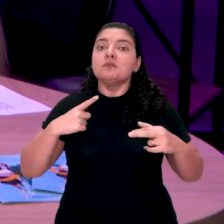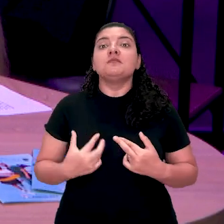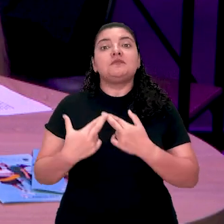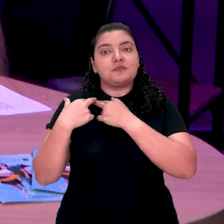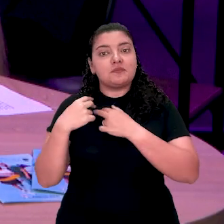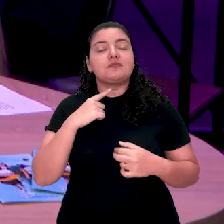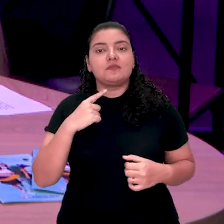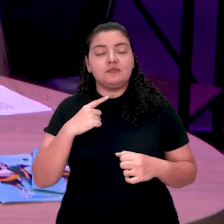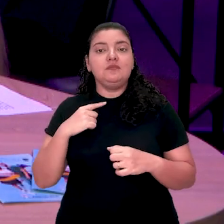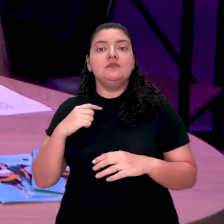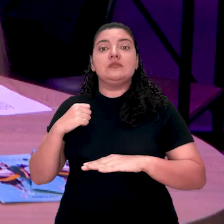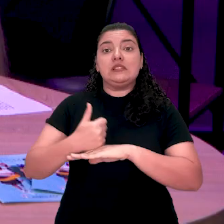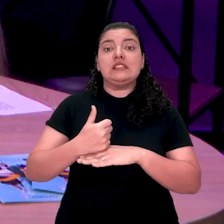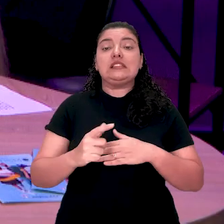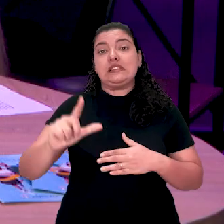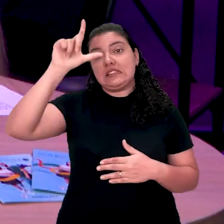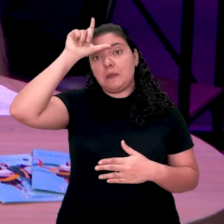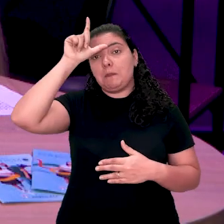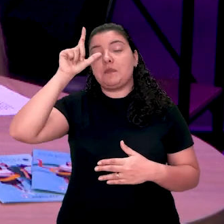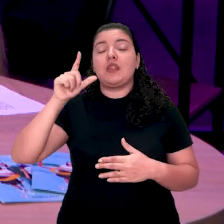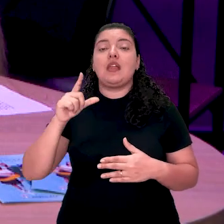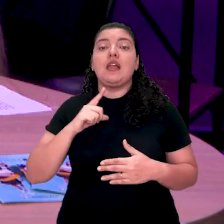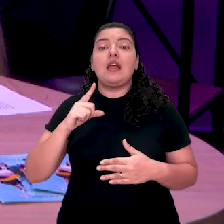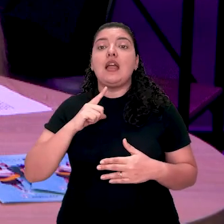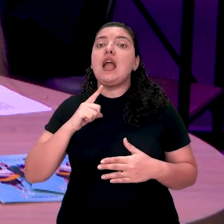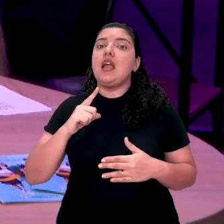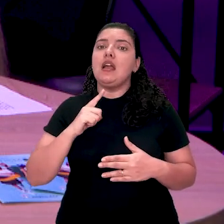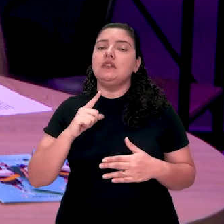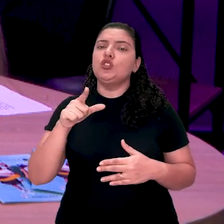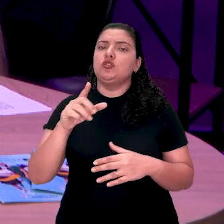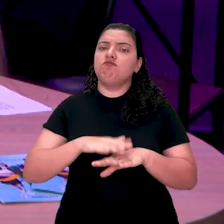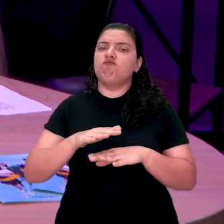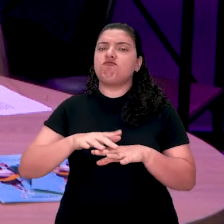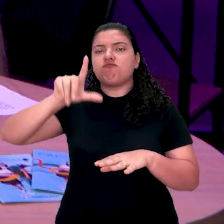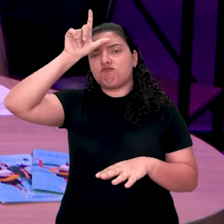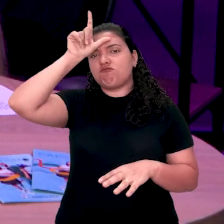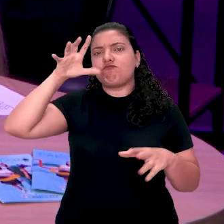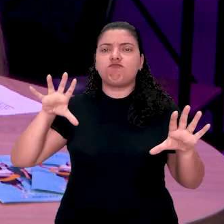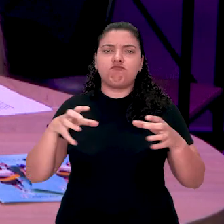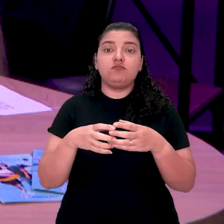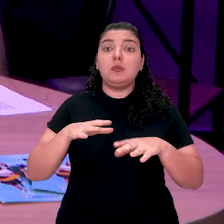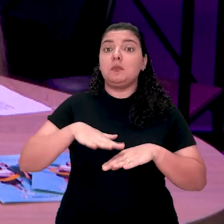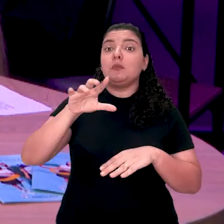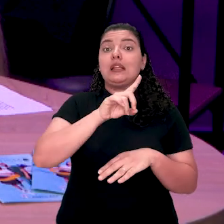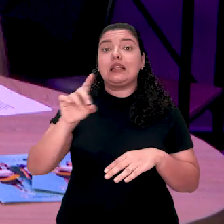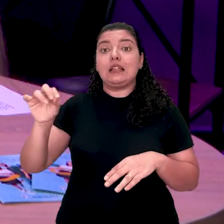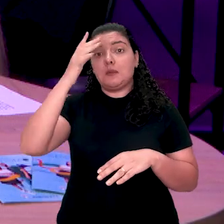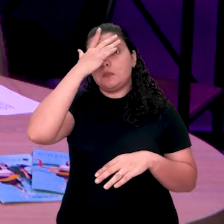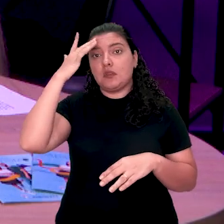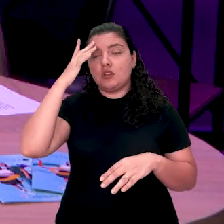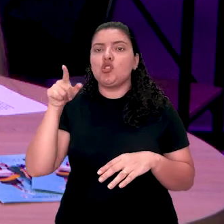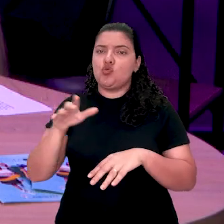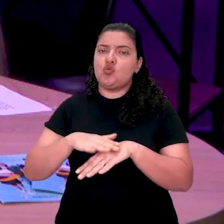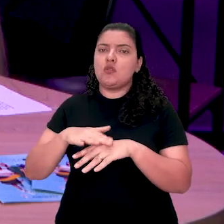grande quando assumiu a liderança, né? Isso. Porque era um papel de protagonismo mesmo, de você liderar um grupo enorme, com mais de 100 pessoas, né?